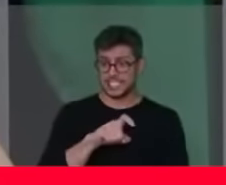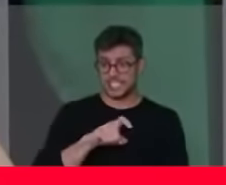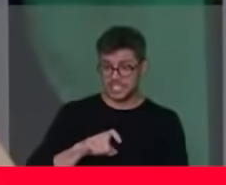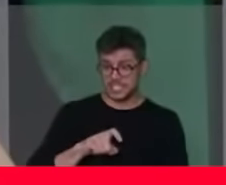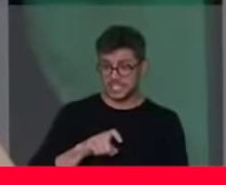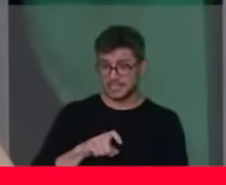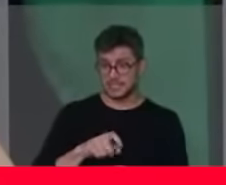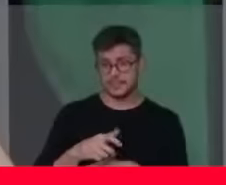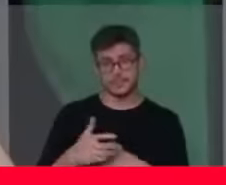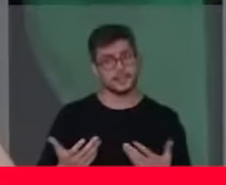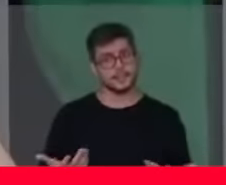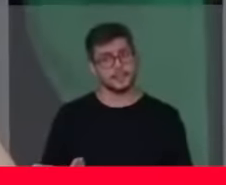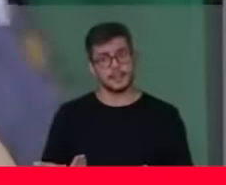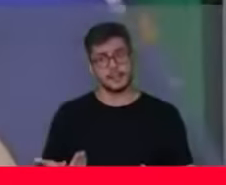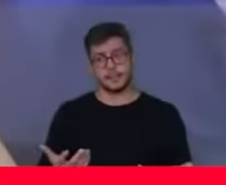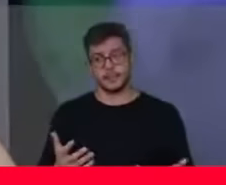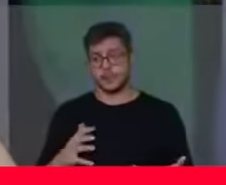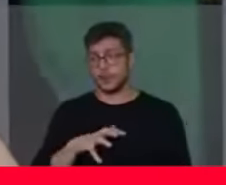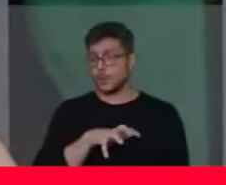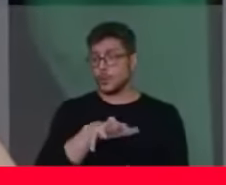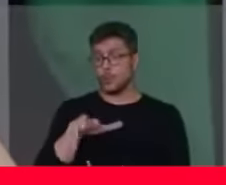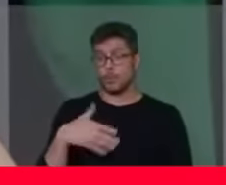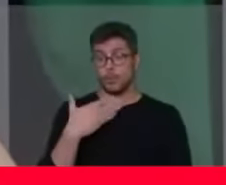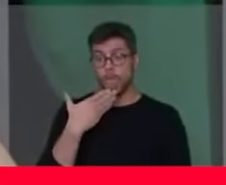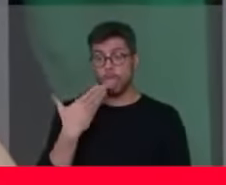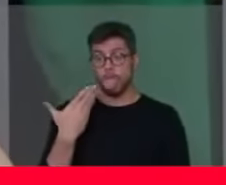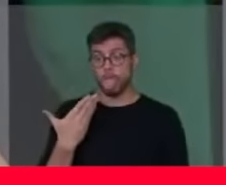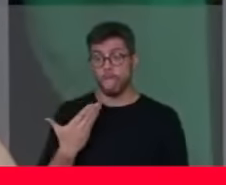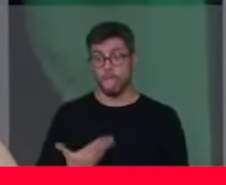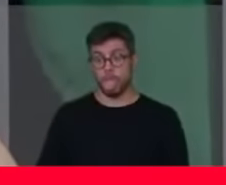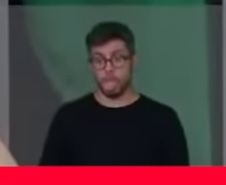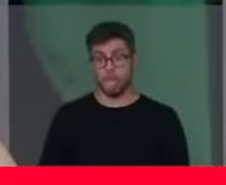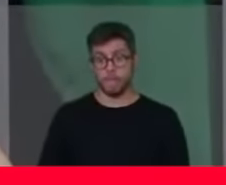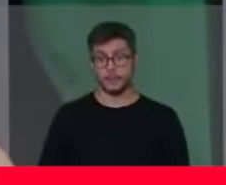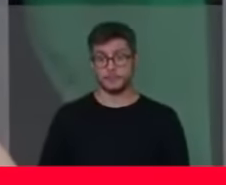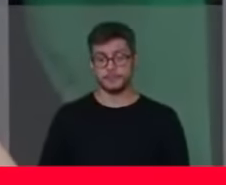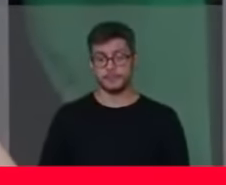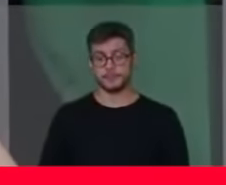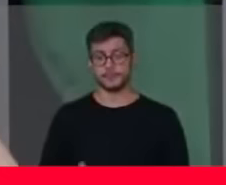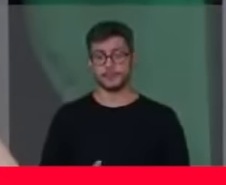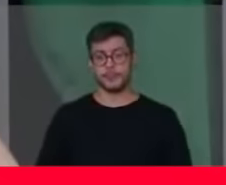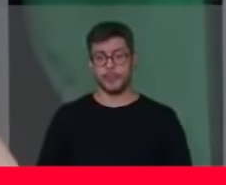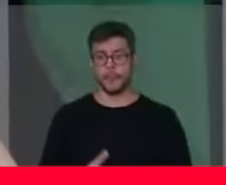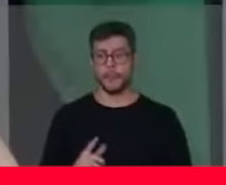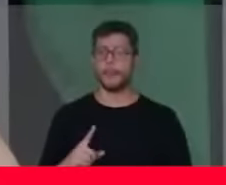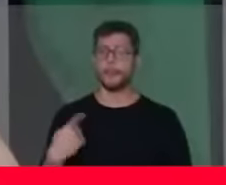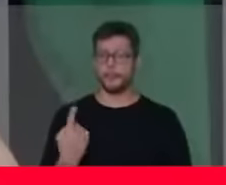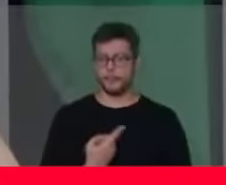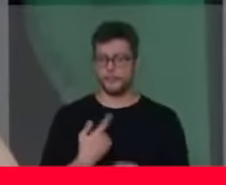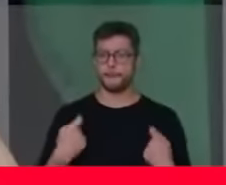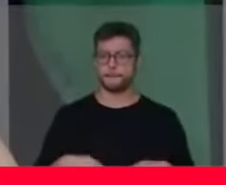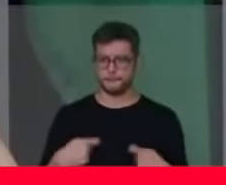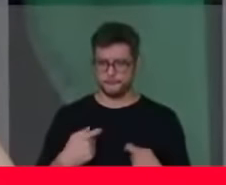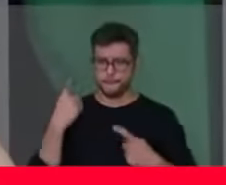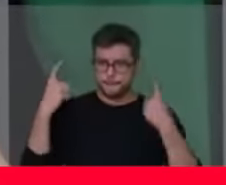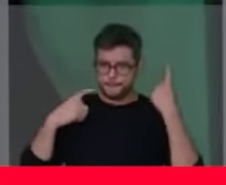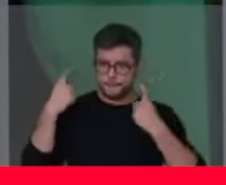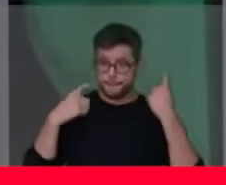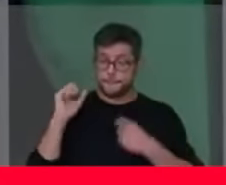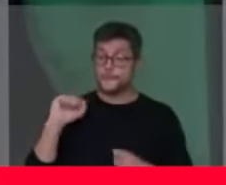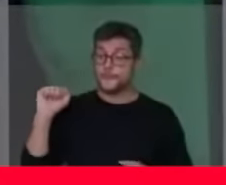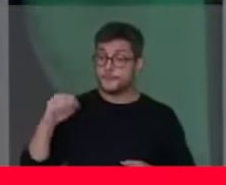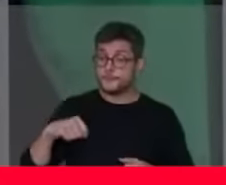o mundo está em choque com o que está acontecendo no Brasil. Então, todo mundo tem que ficar preocupado, sim, porque o que a gente está vendo